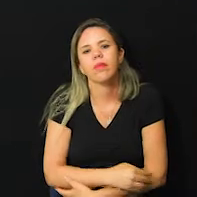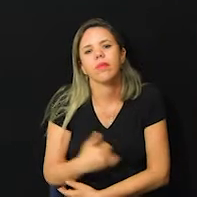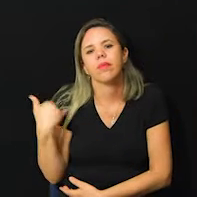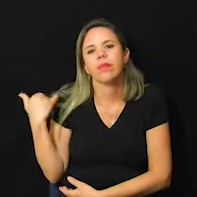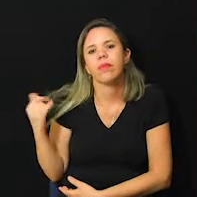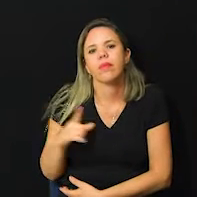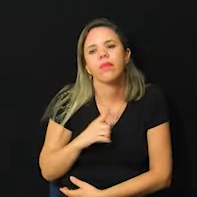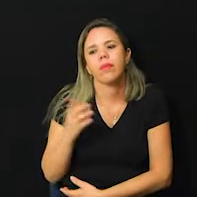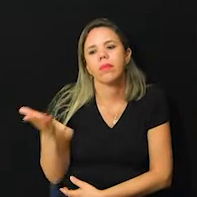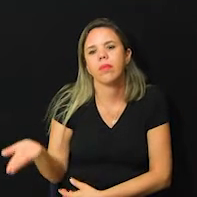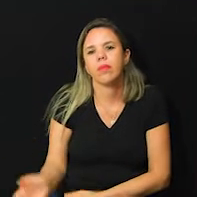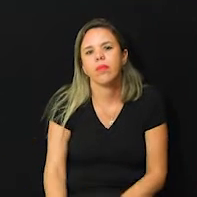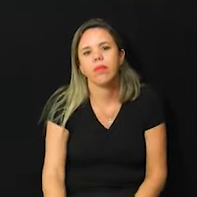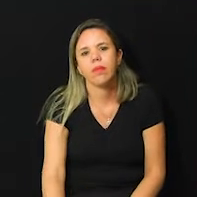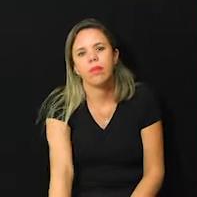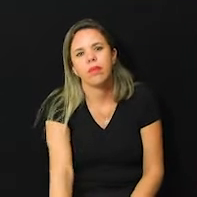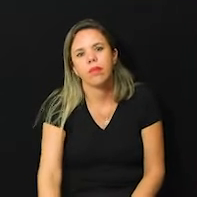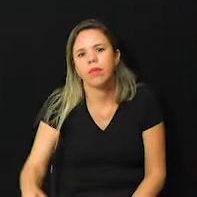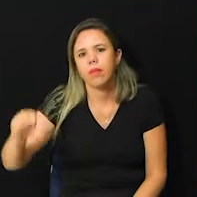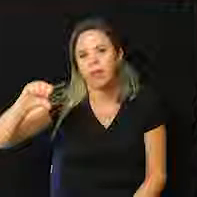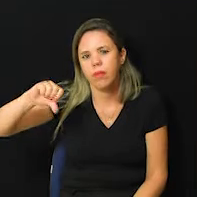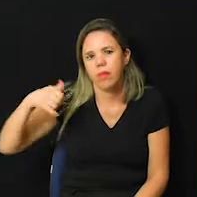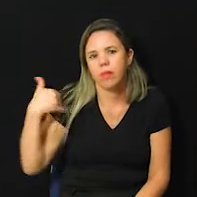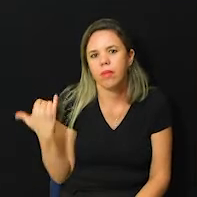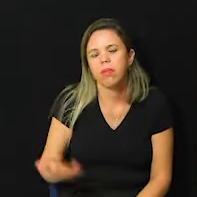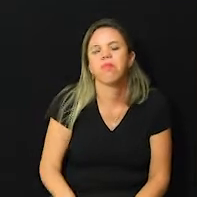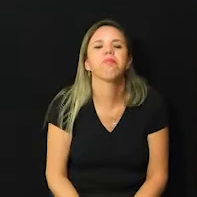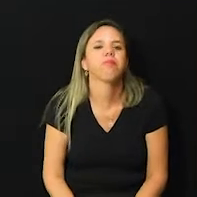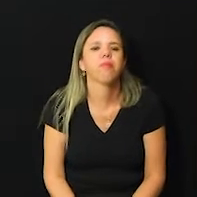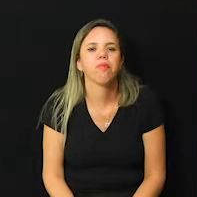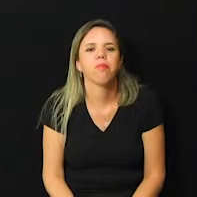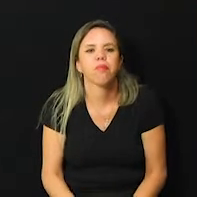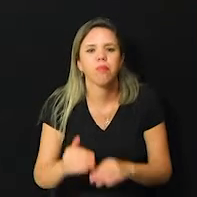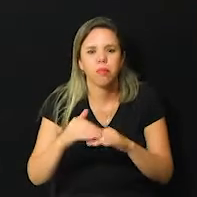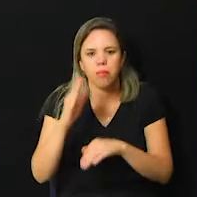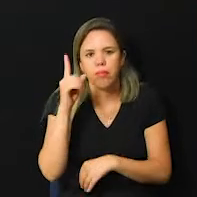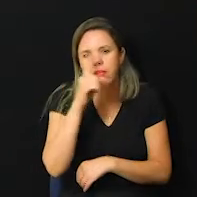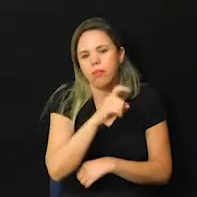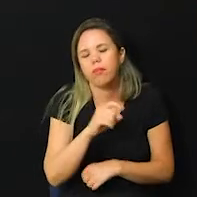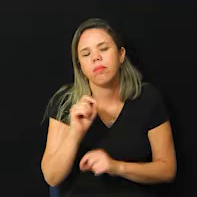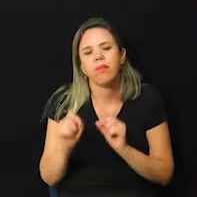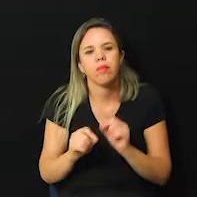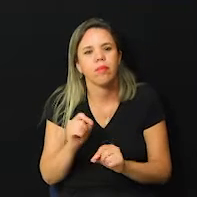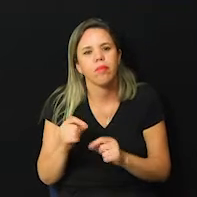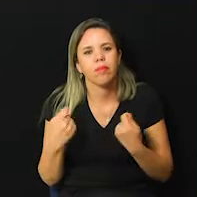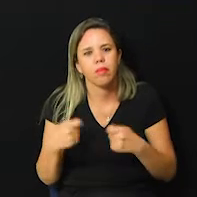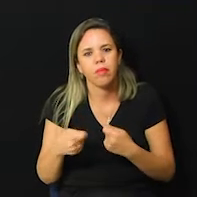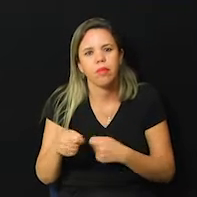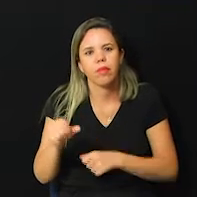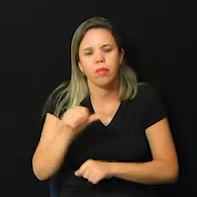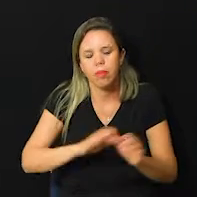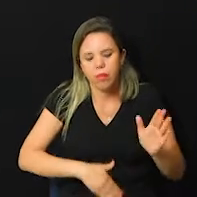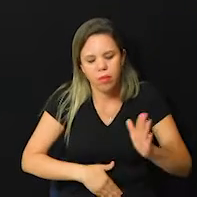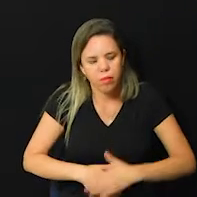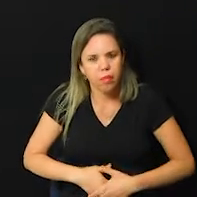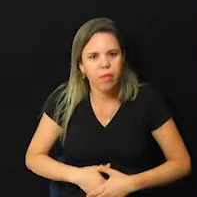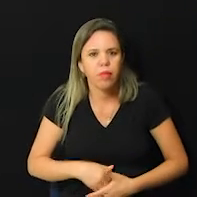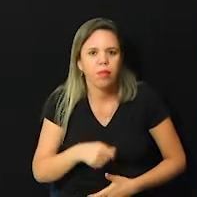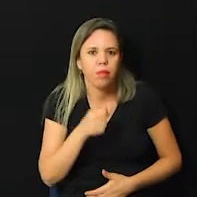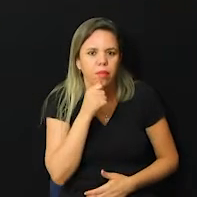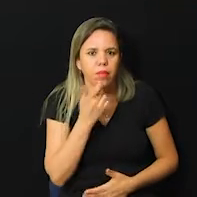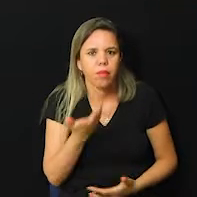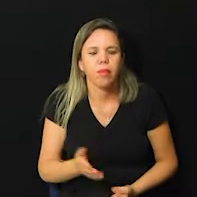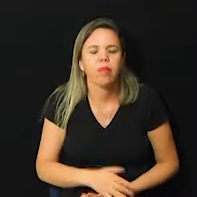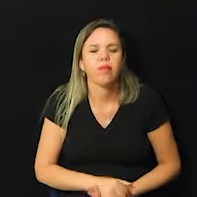Quantos anos ele tem Gabriele ele tem 9 anos 9 acho que a maior dificuldade é que eu preciso trocar a fralda